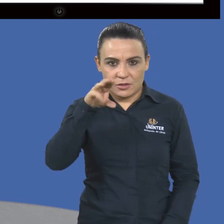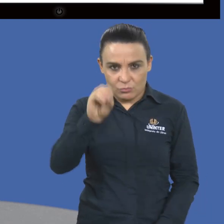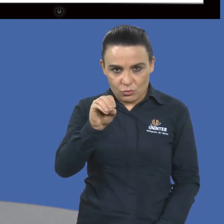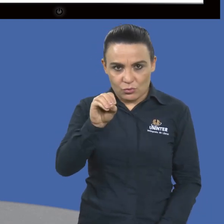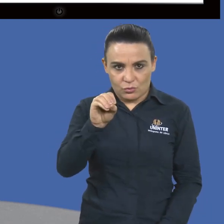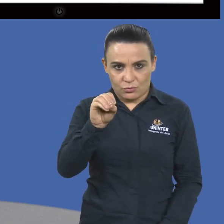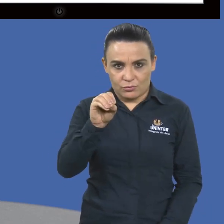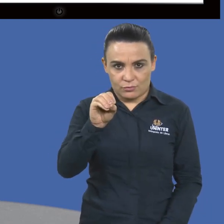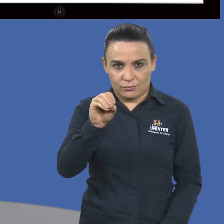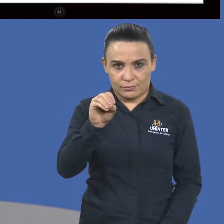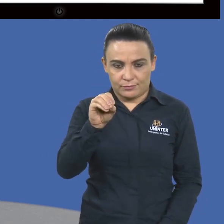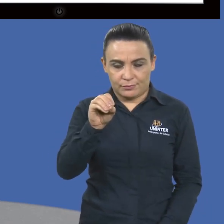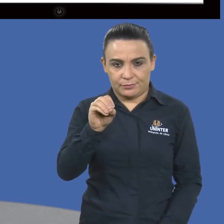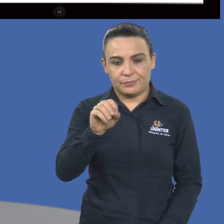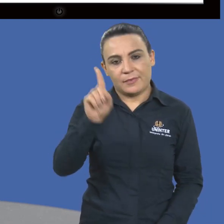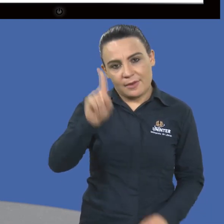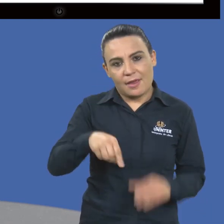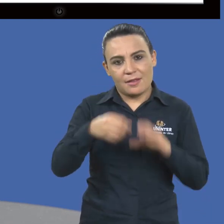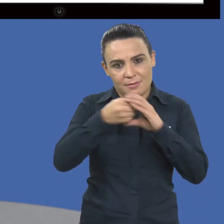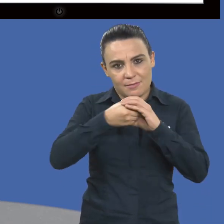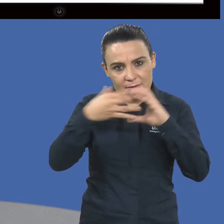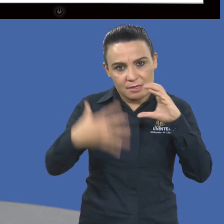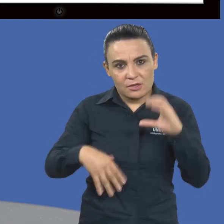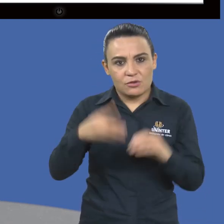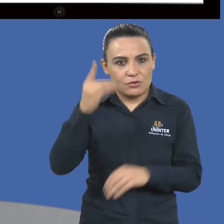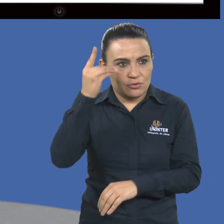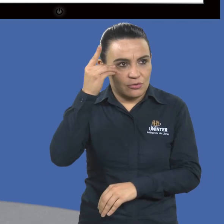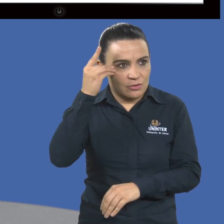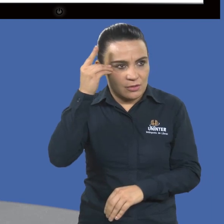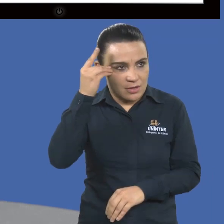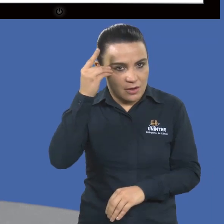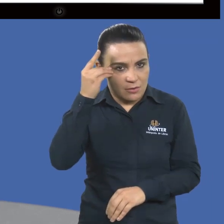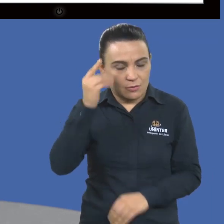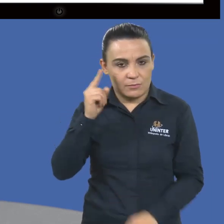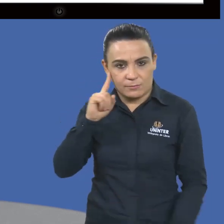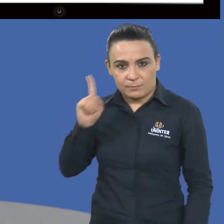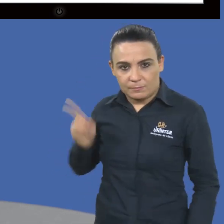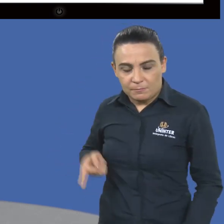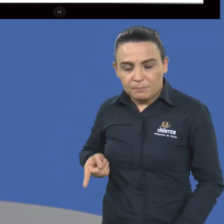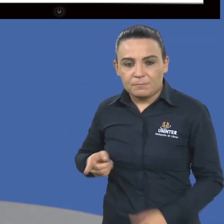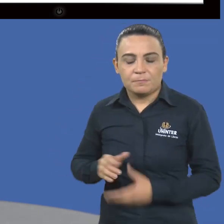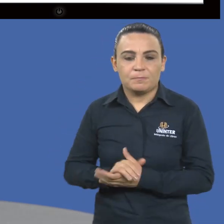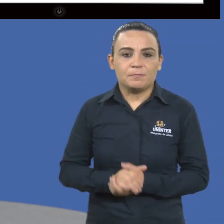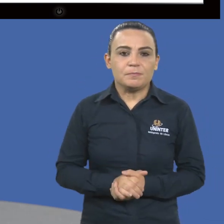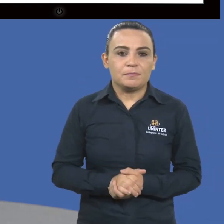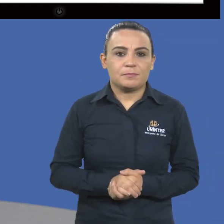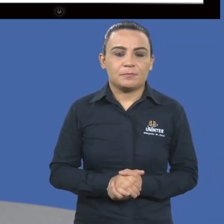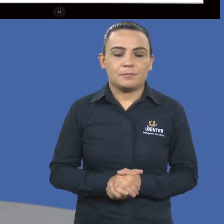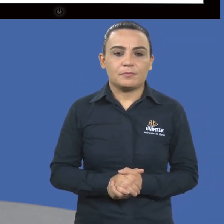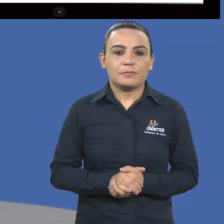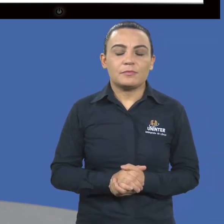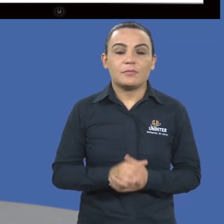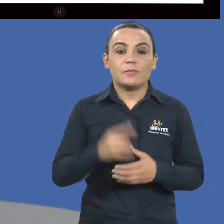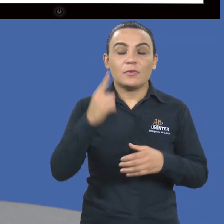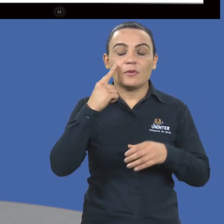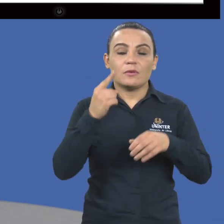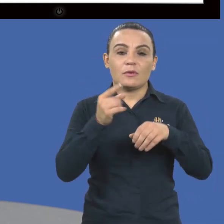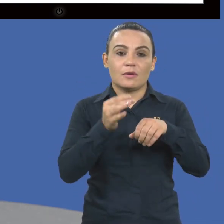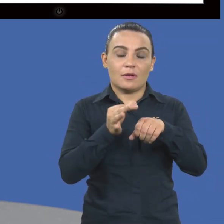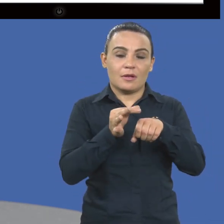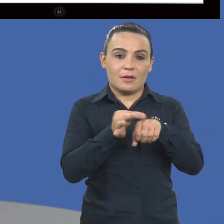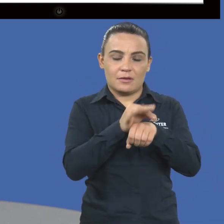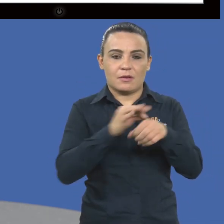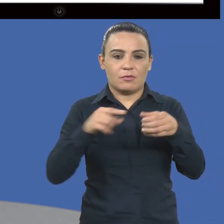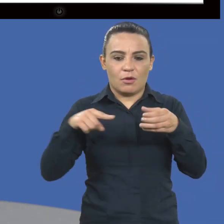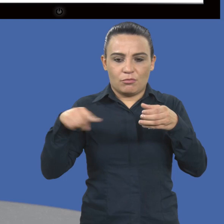né? E essa não disjunção, ela acontece depois que